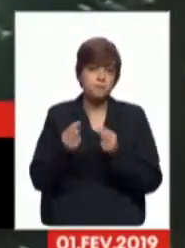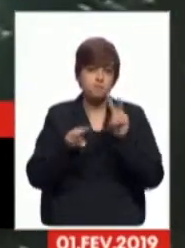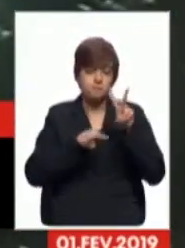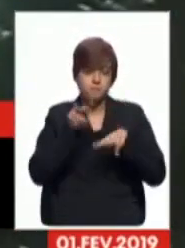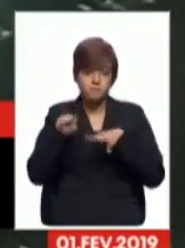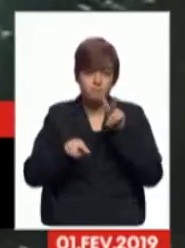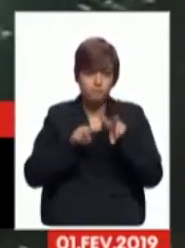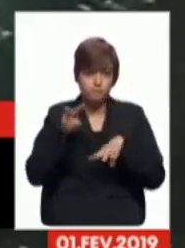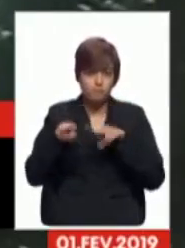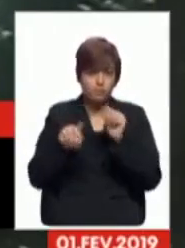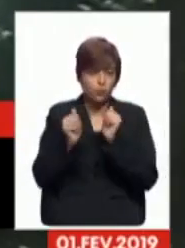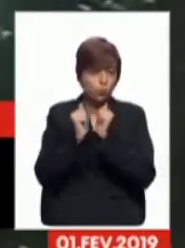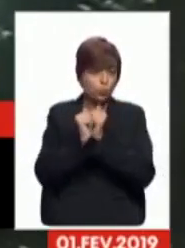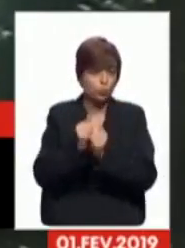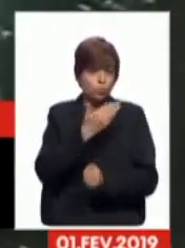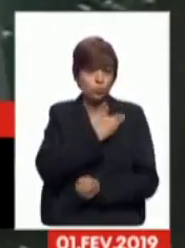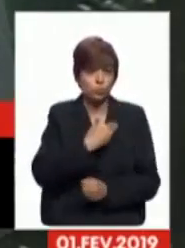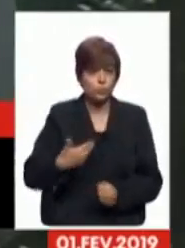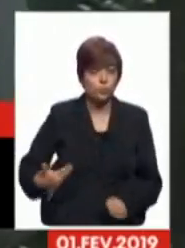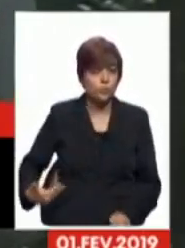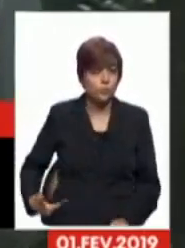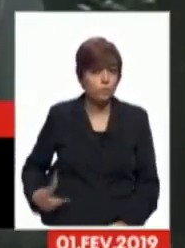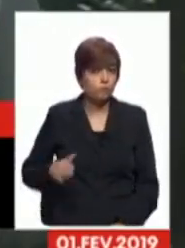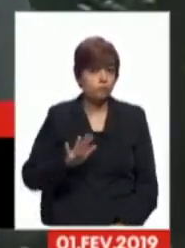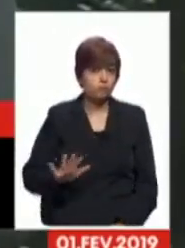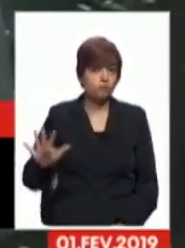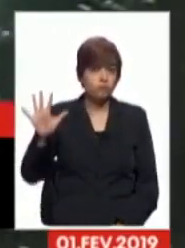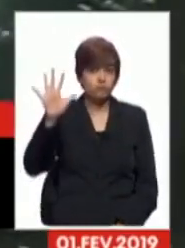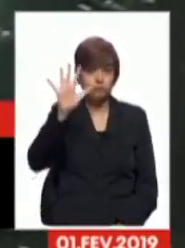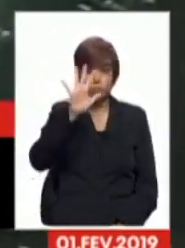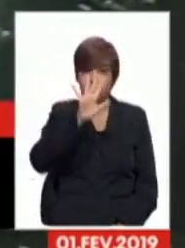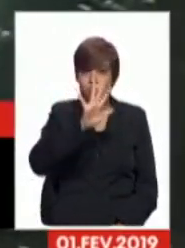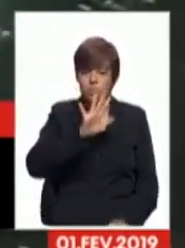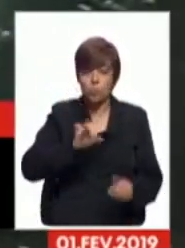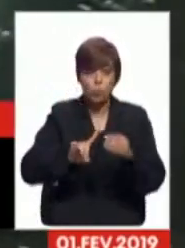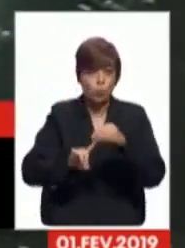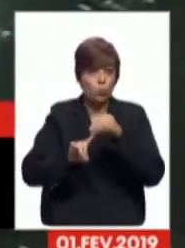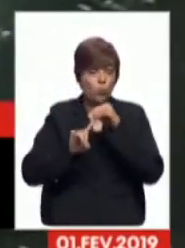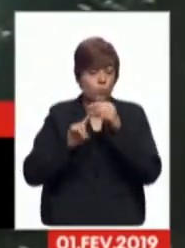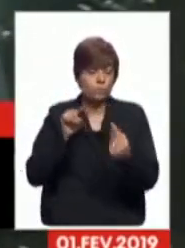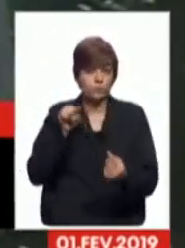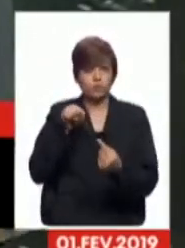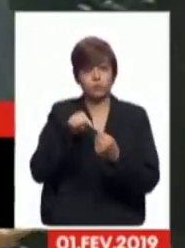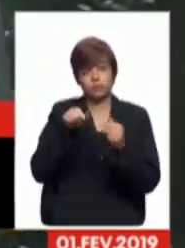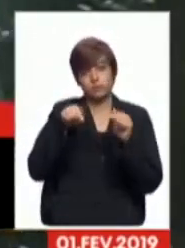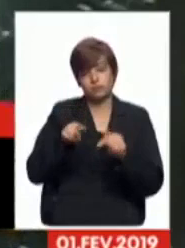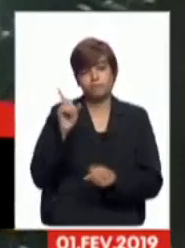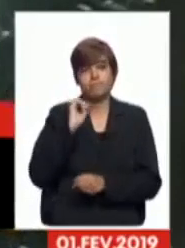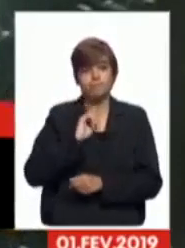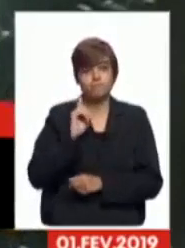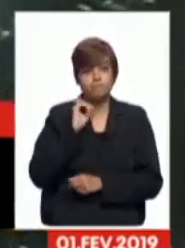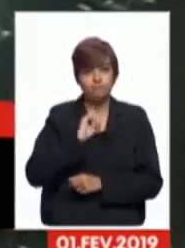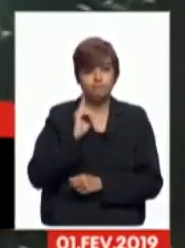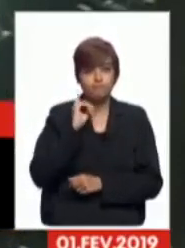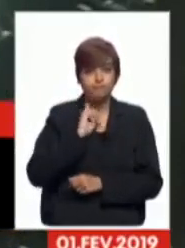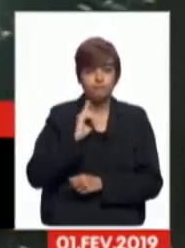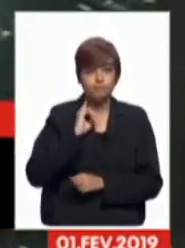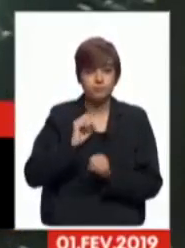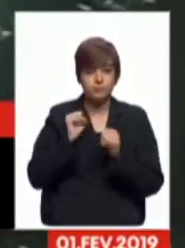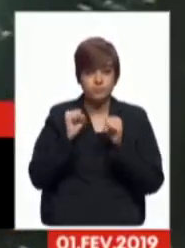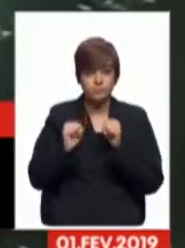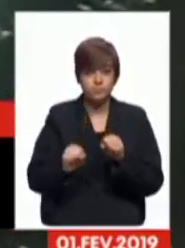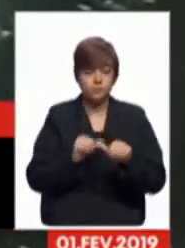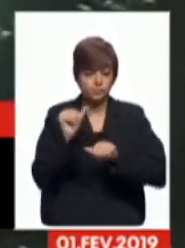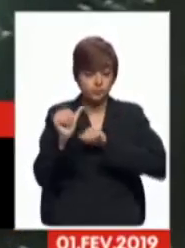federal é a única alternativa para o Estado de Minas Gerais. Possa reajustar suas